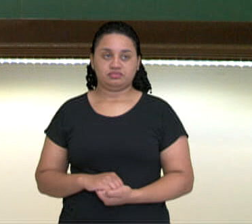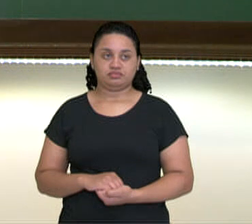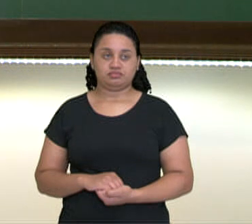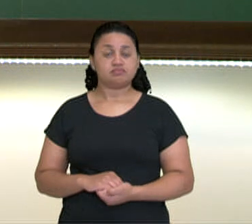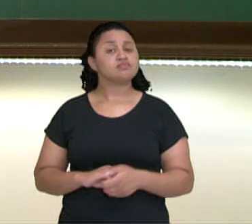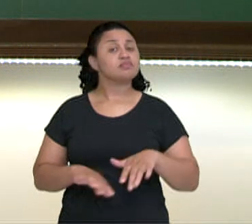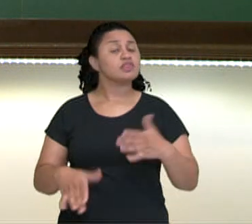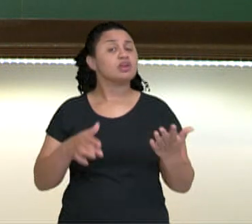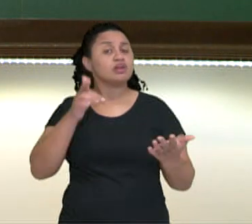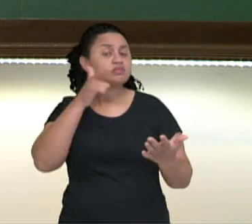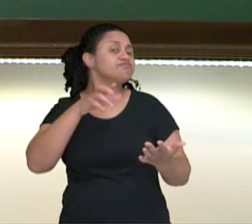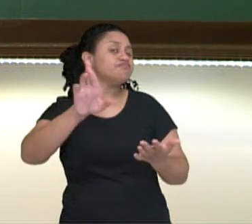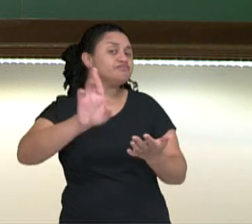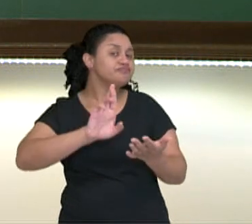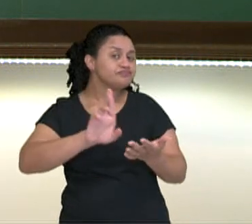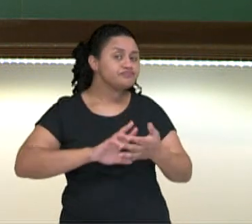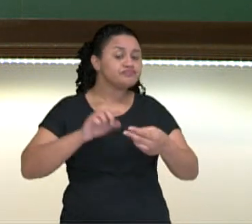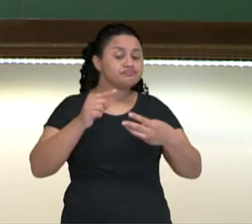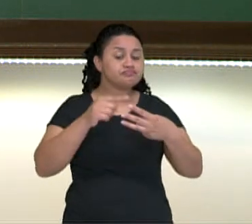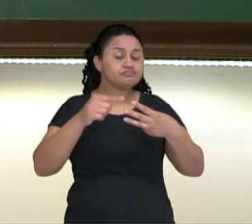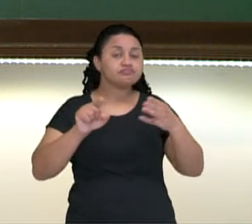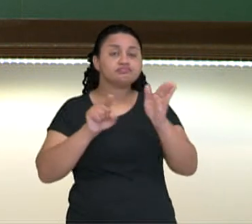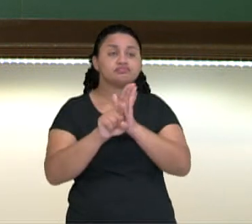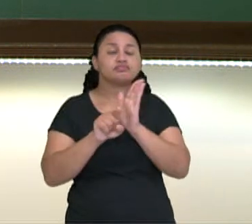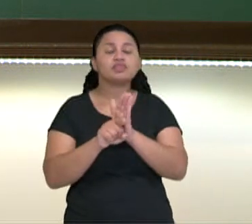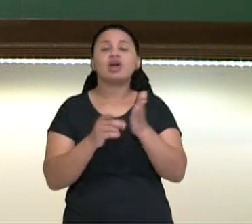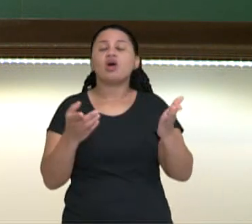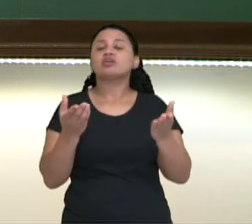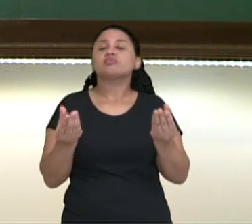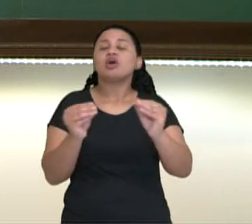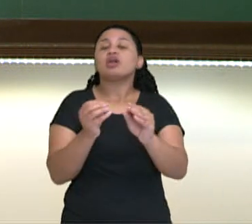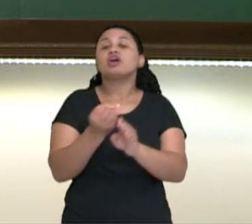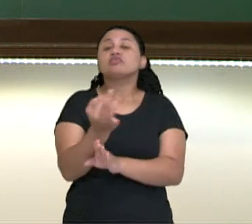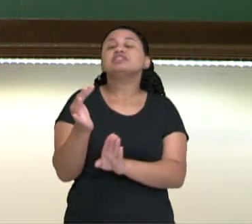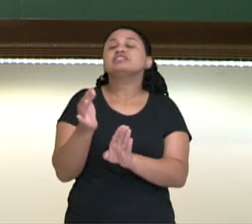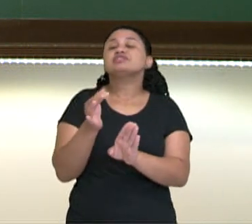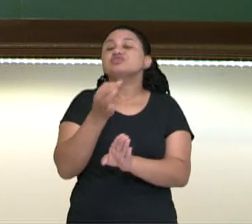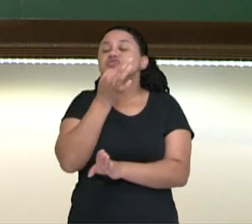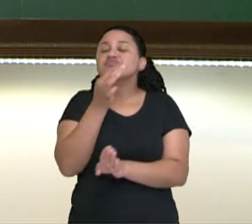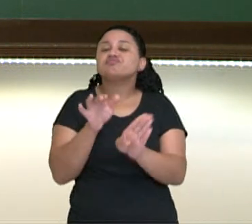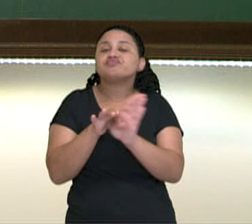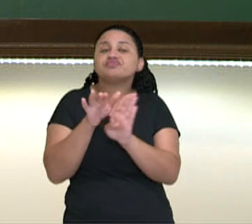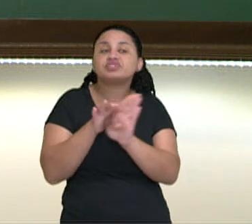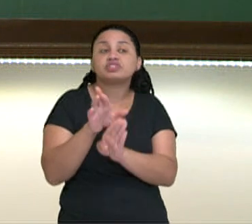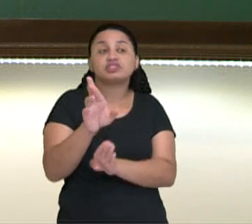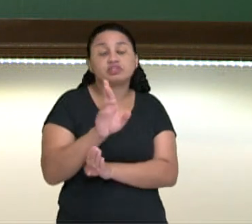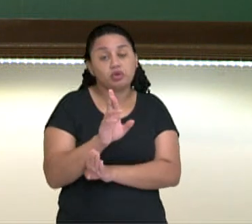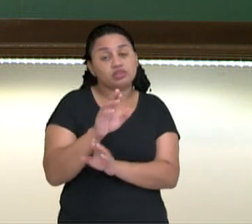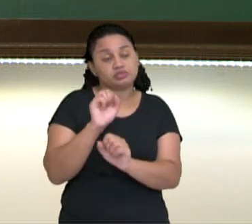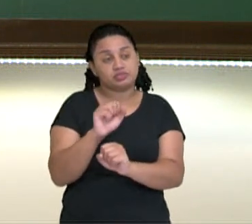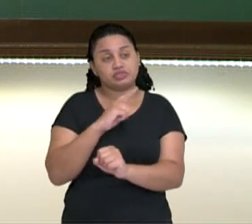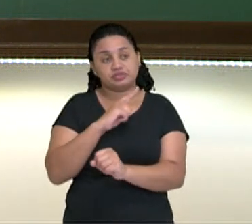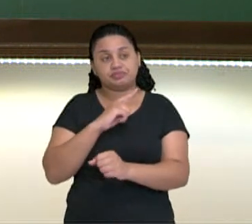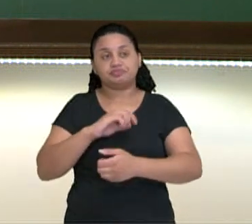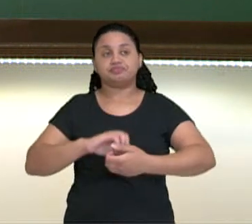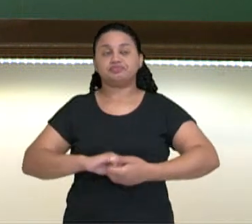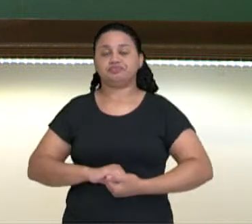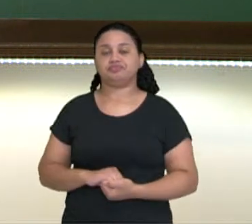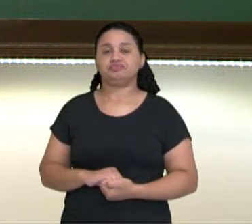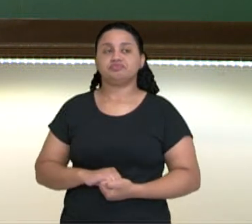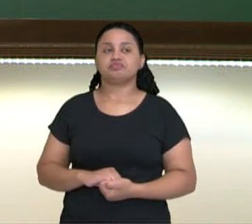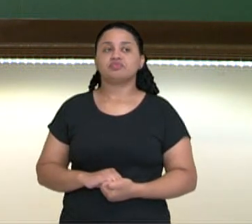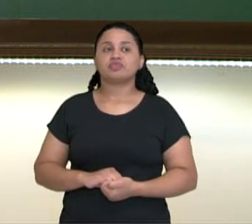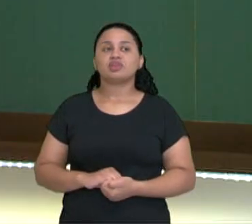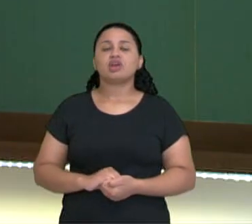E aí, você conseguiu responder? Eu vou colocar aqui algumas sugestões de resposta que você pode ter dado. What is the test